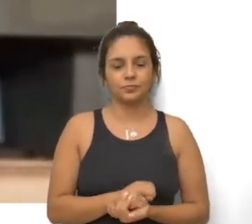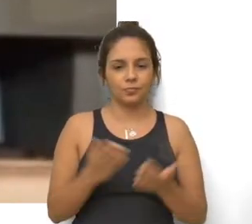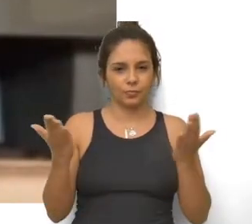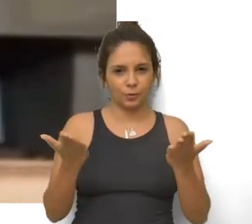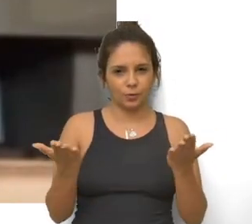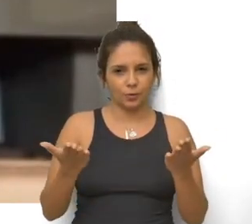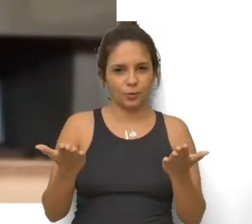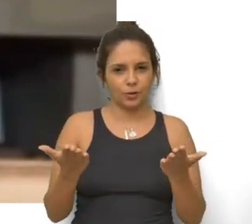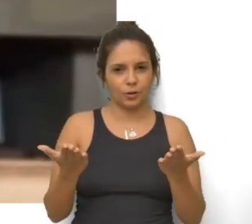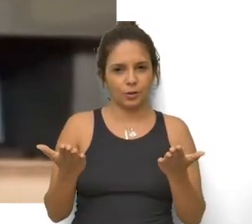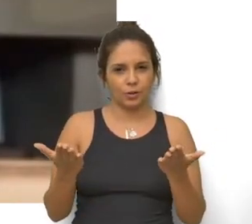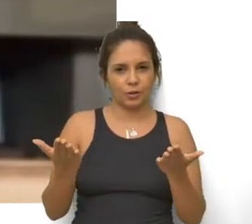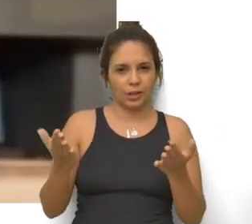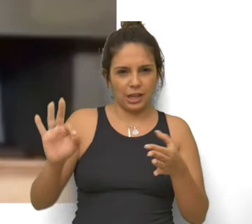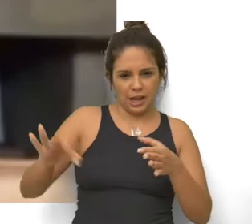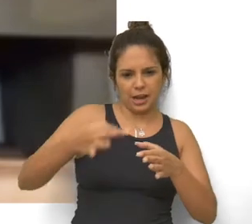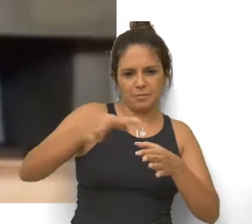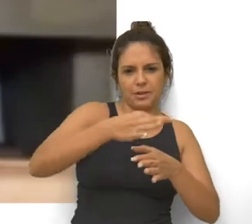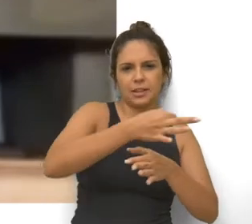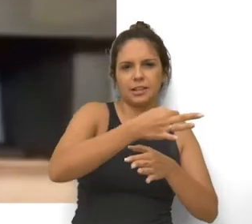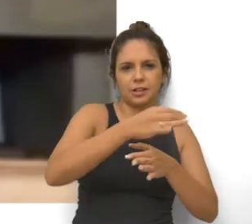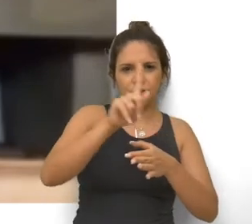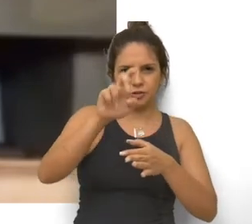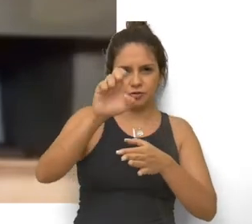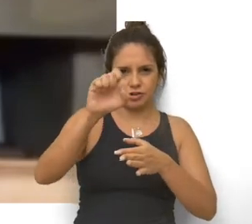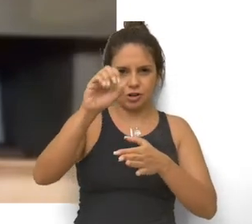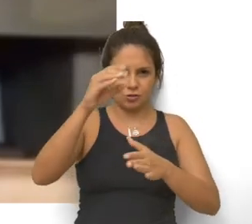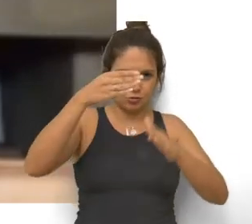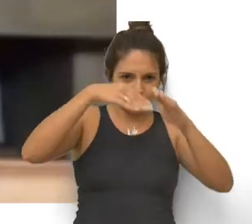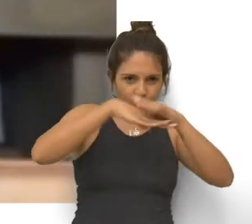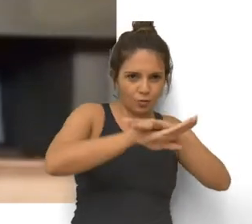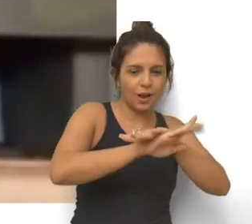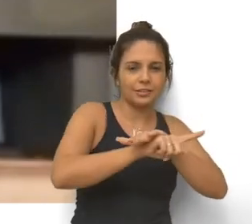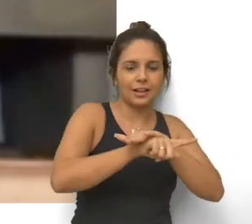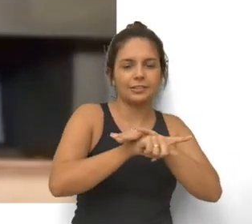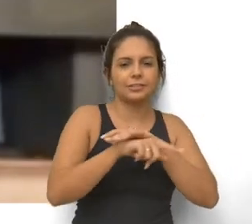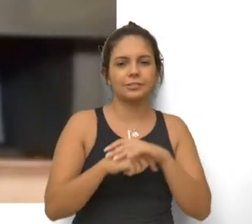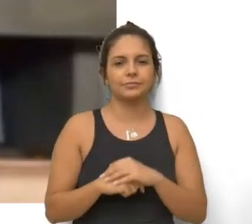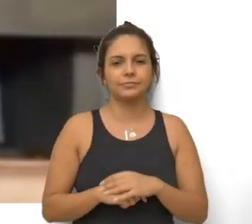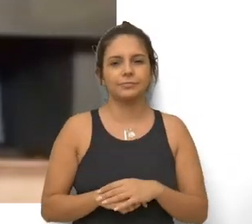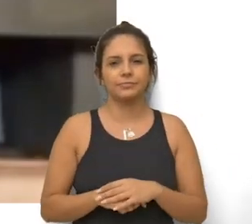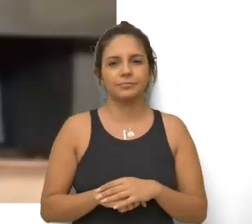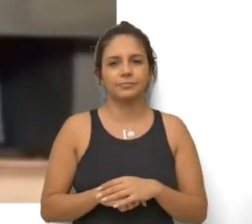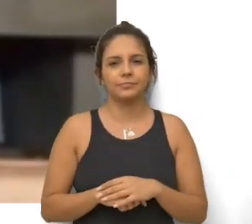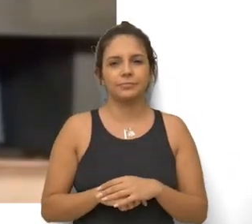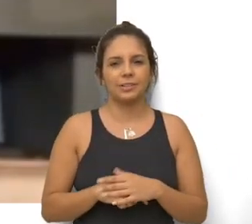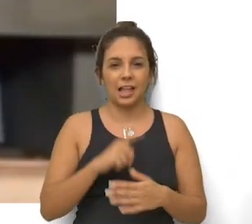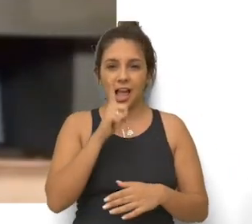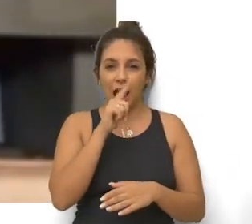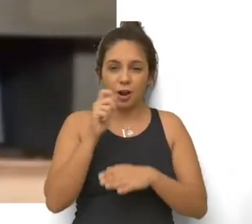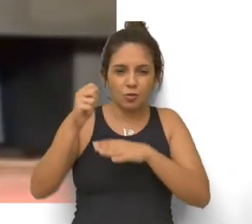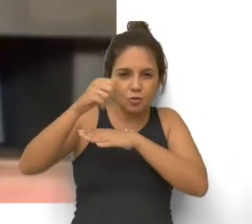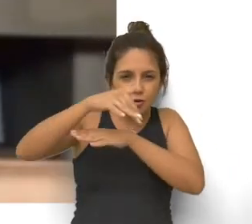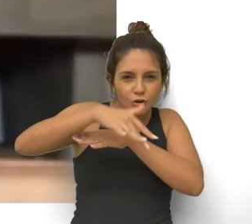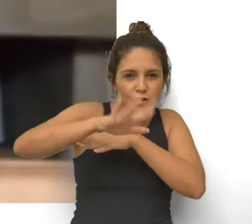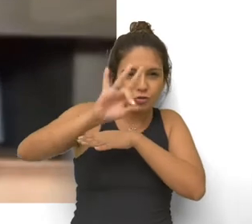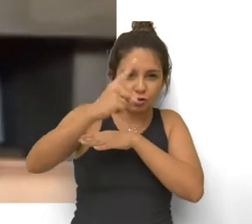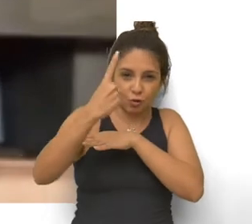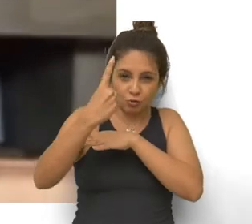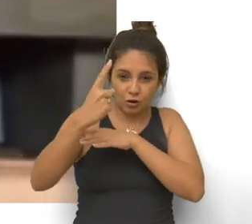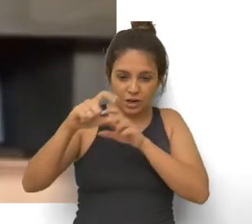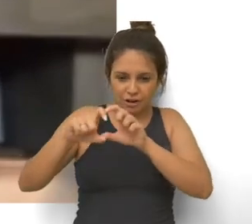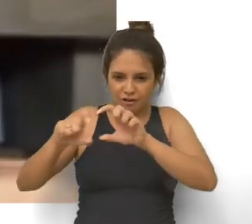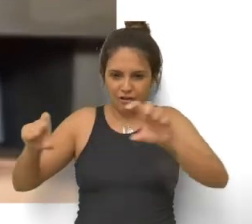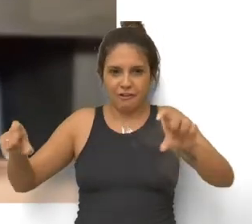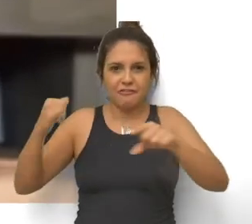Hoje, remendadas com gesso, elas estão guardadas no museu. A água agora escorre apenas de um cano